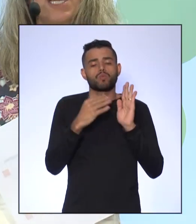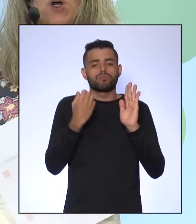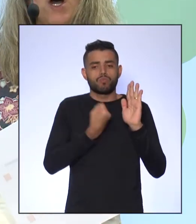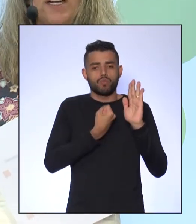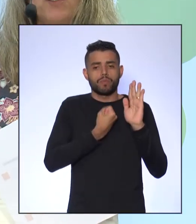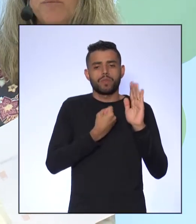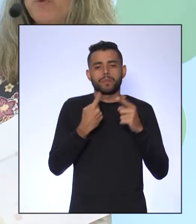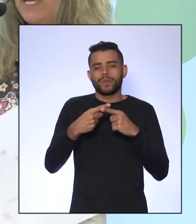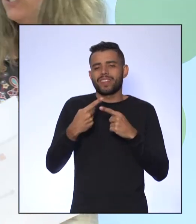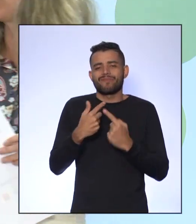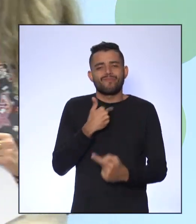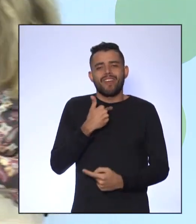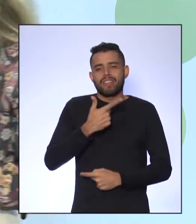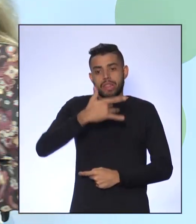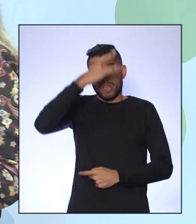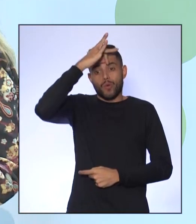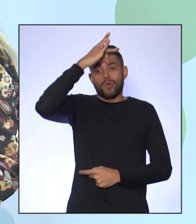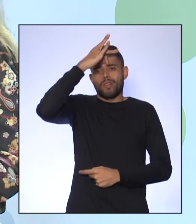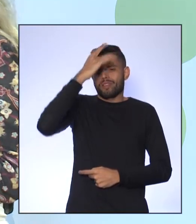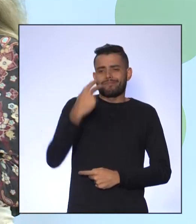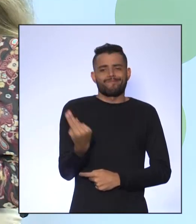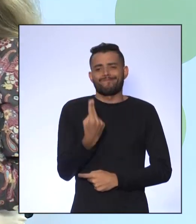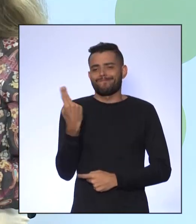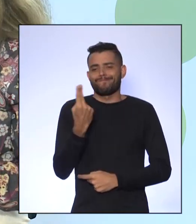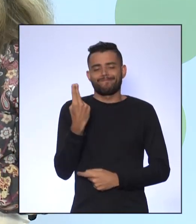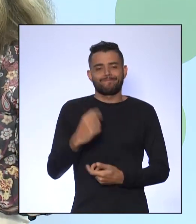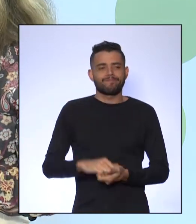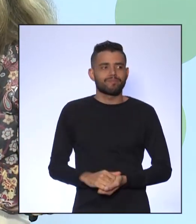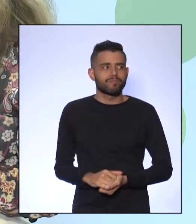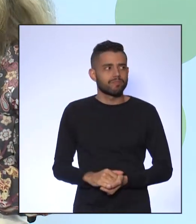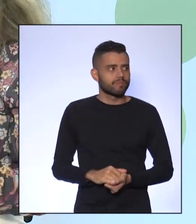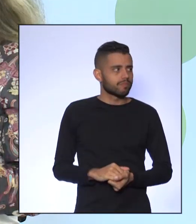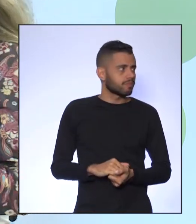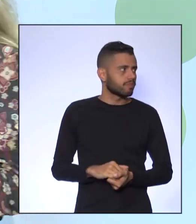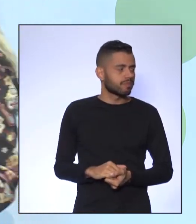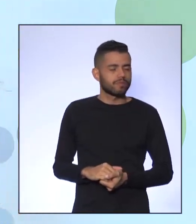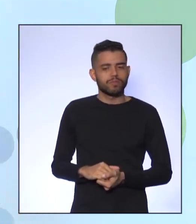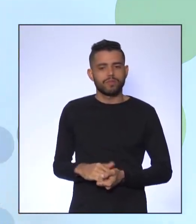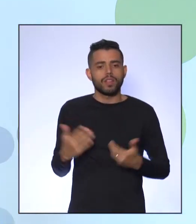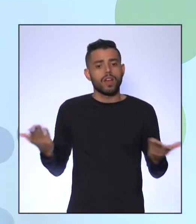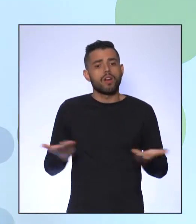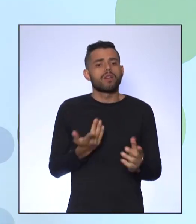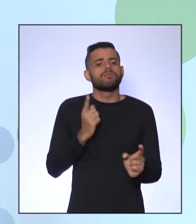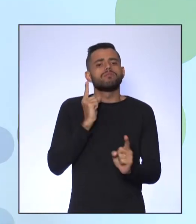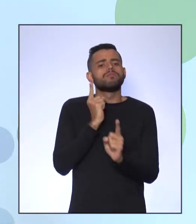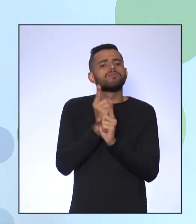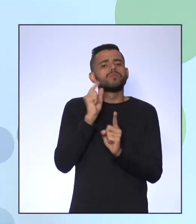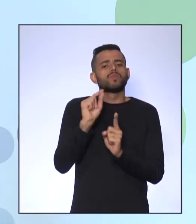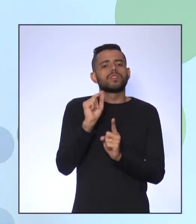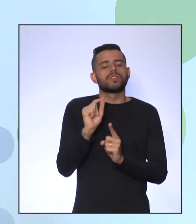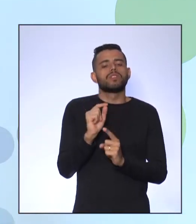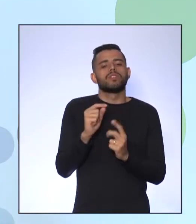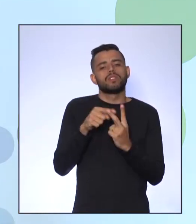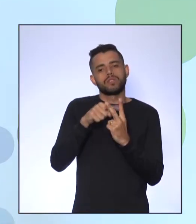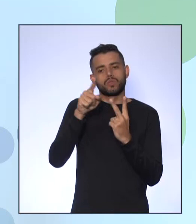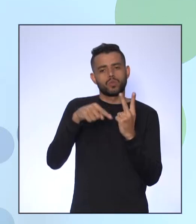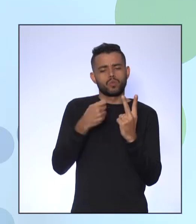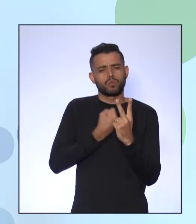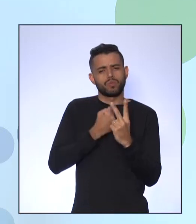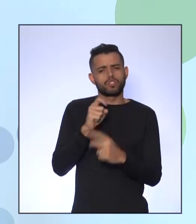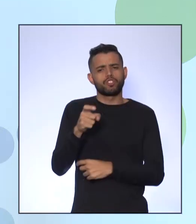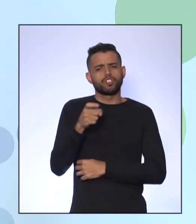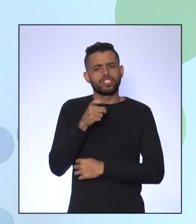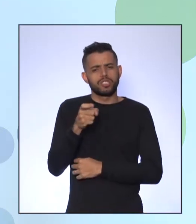a gente decora normalmente, tá certo? Bom, então vamos lá, vamos achar qual é o valor de x. Como vocês podem perceber, a